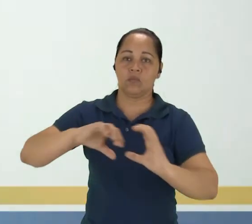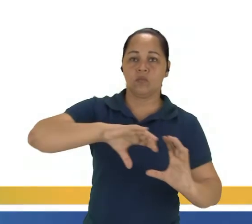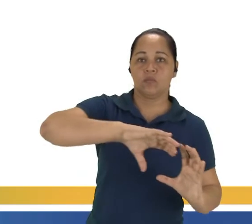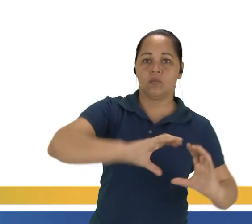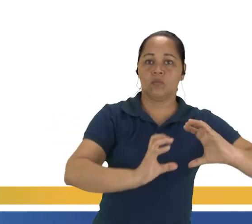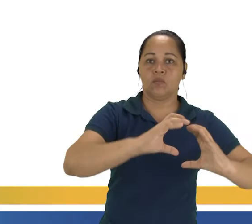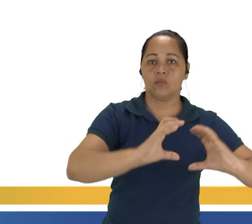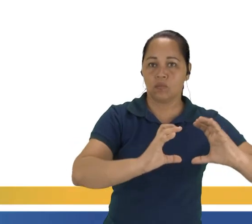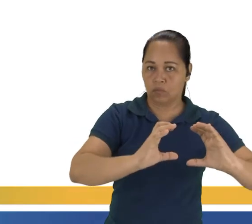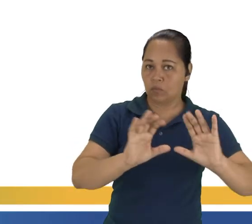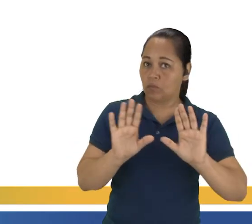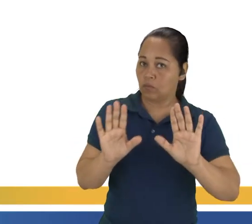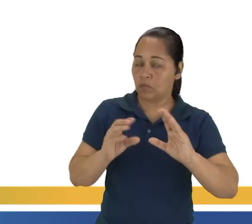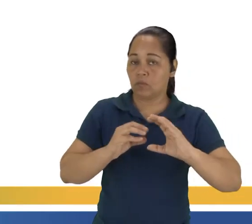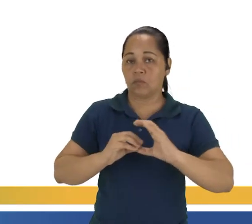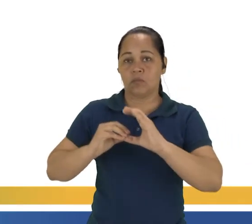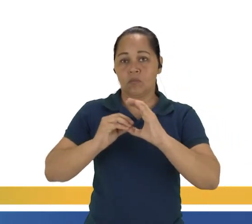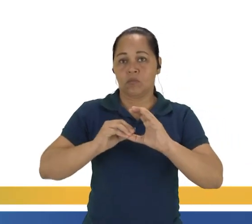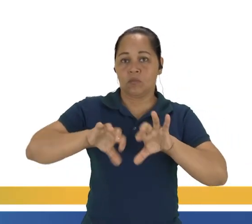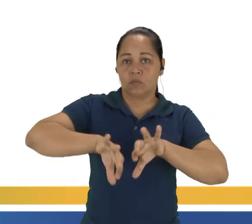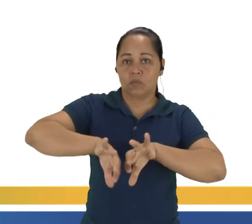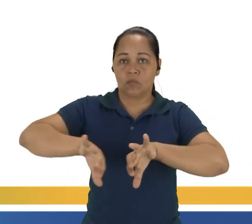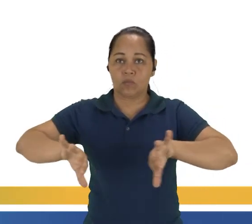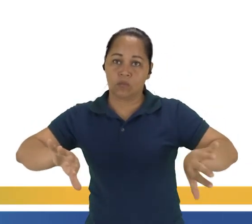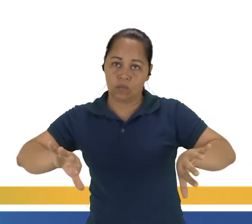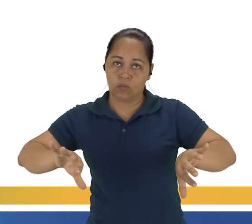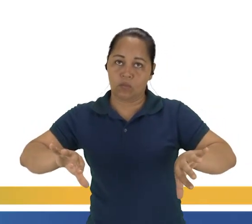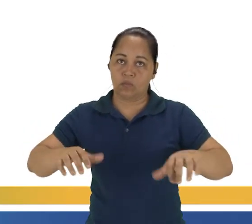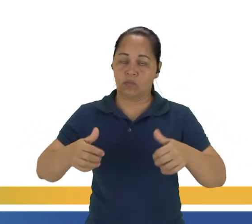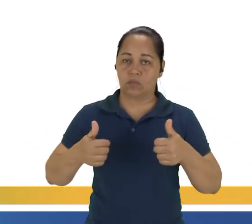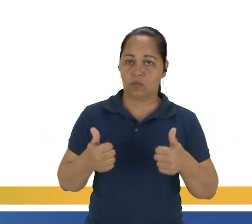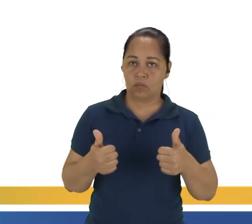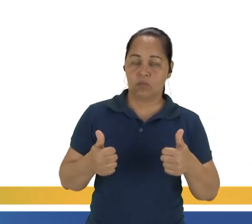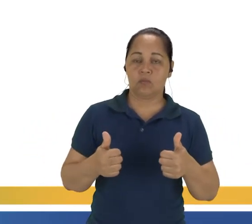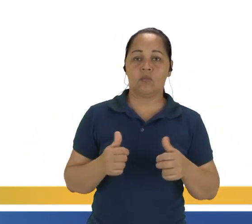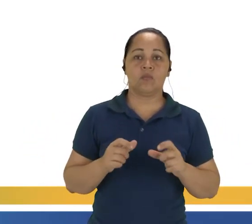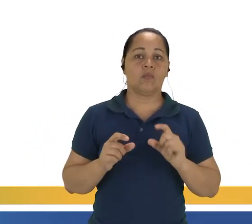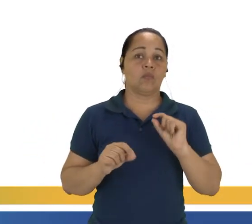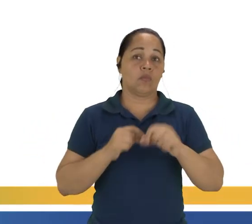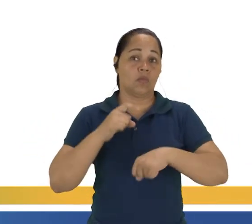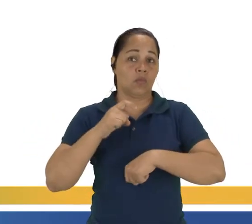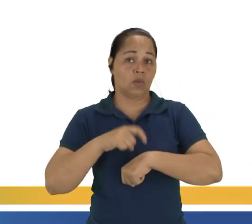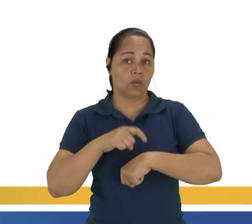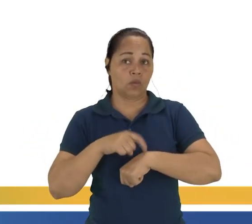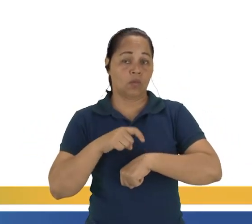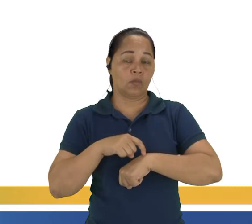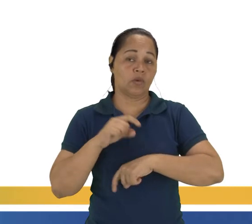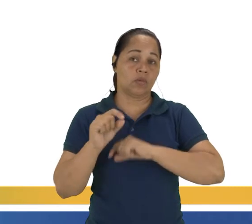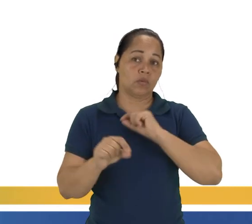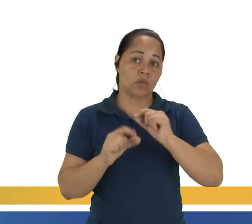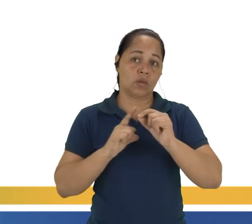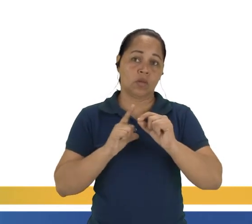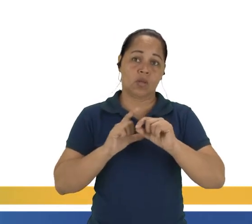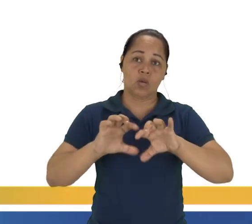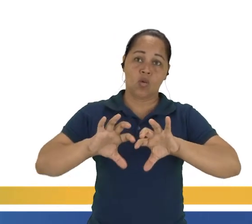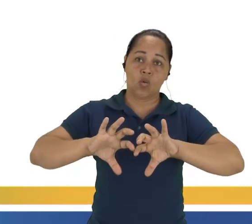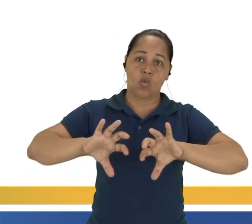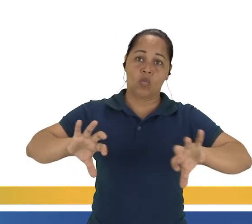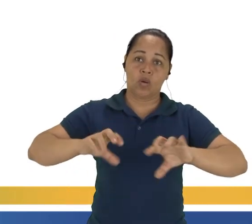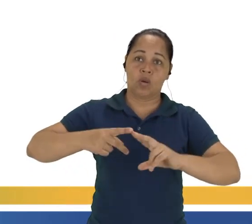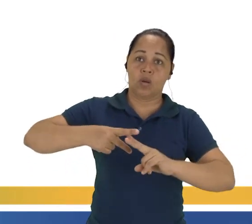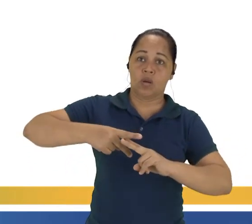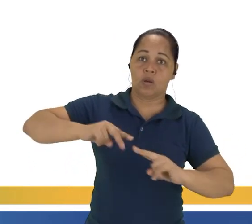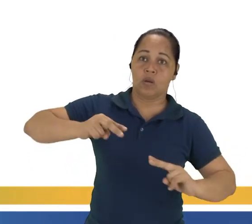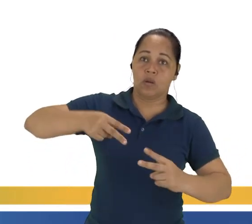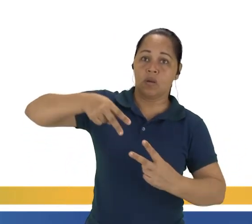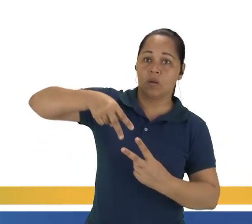cromossomo, cada cromátide, cada material genético para um lado. Nesse momento, então, eu tenho a divisão desse material genético. Lembrando